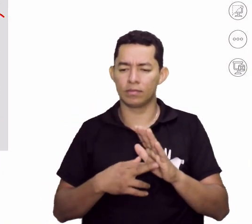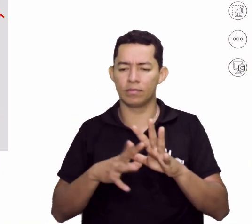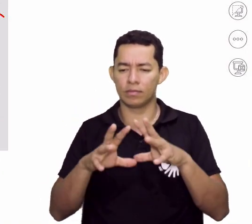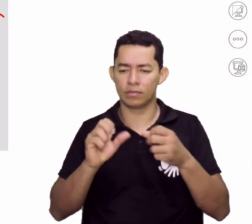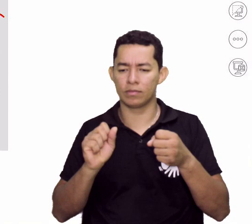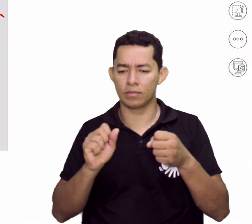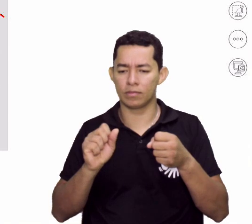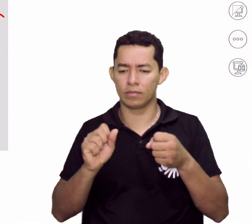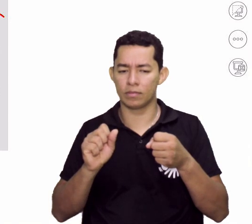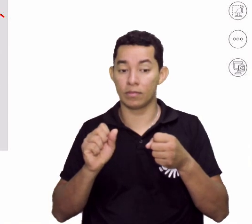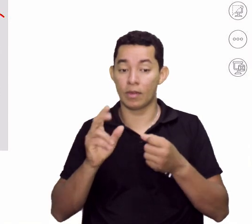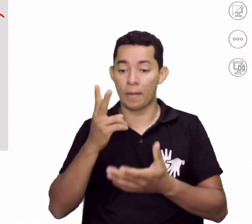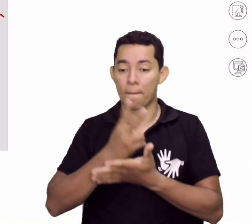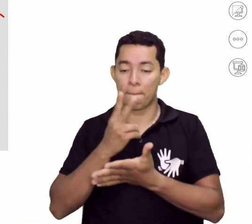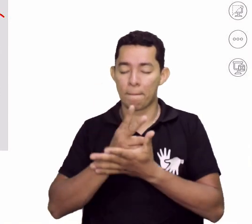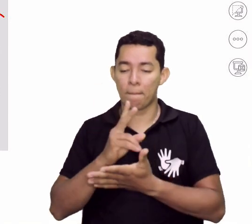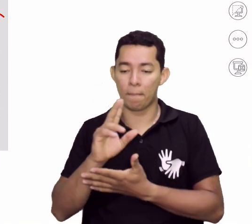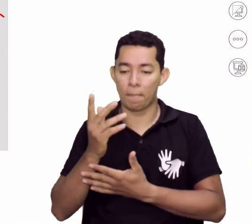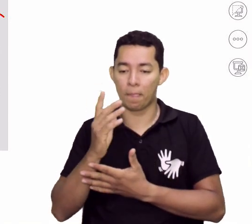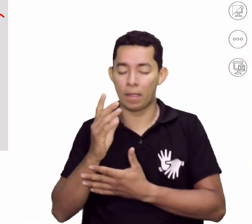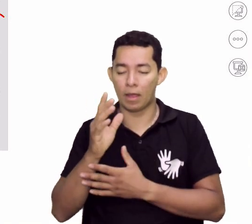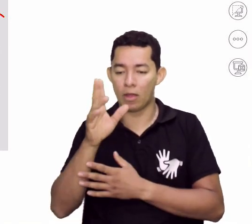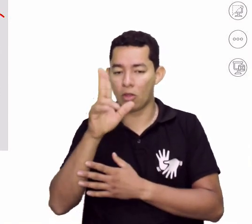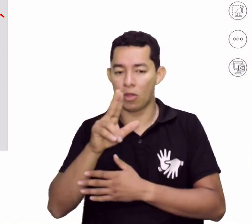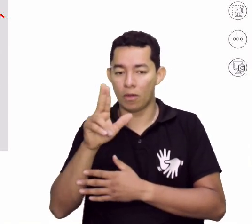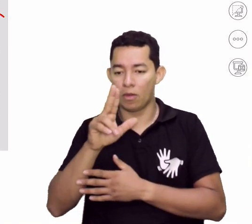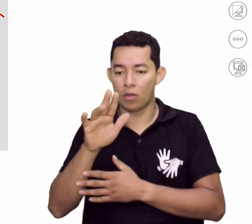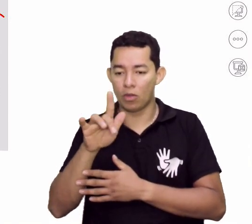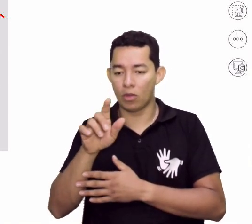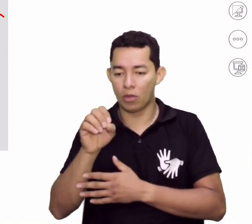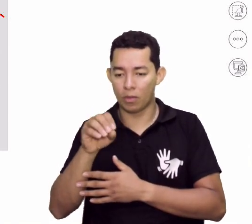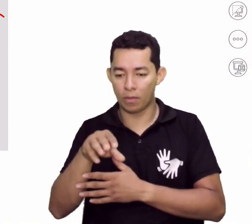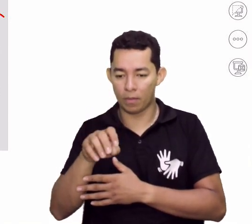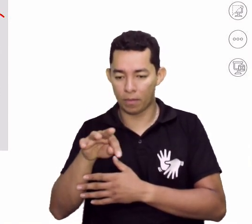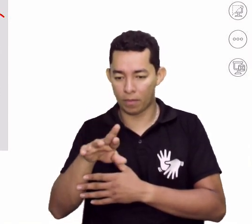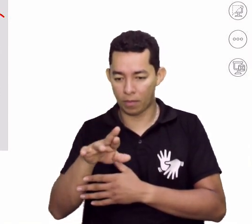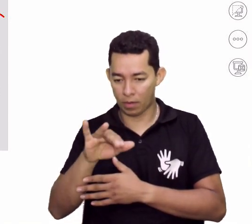ao mesmo tempo com as figuras geométricas aí bem